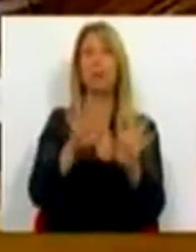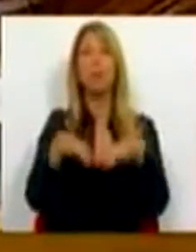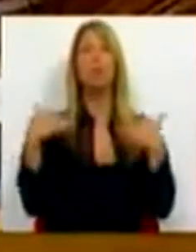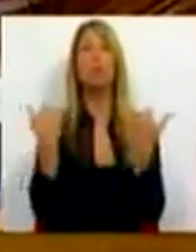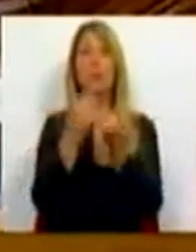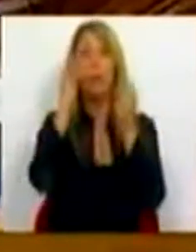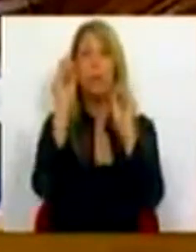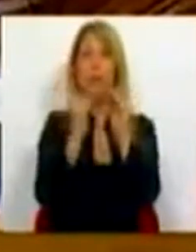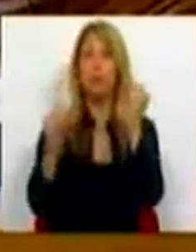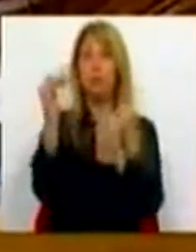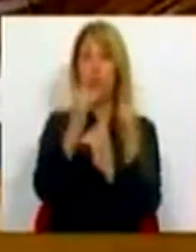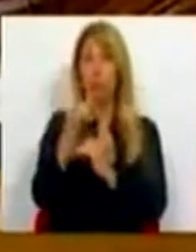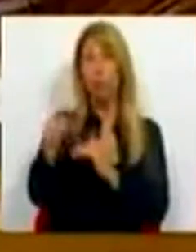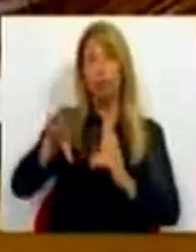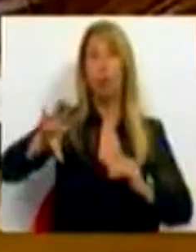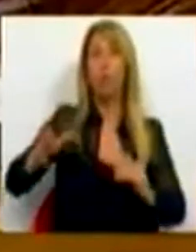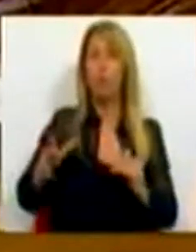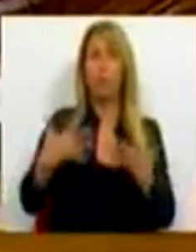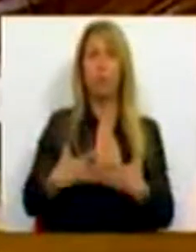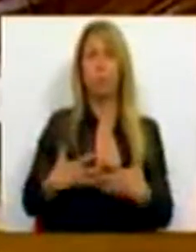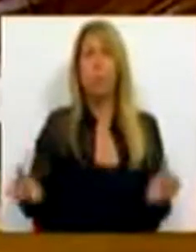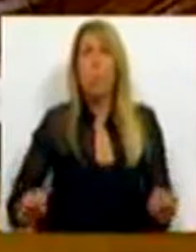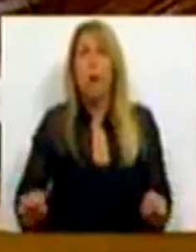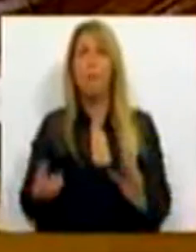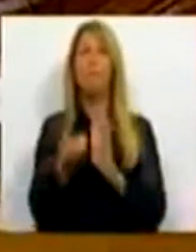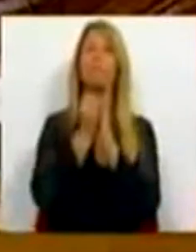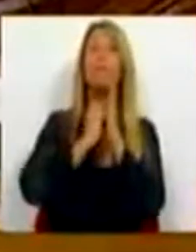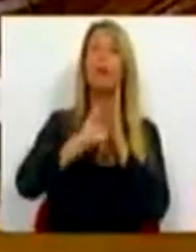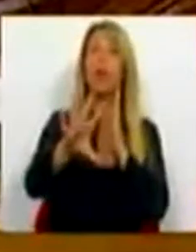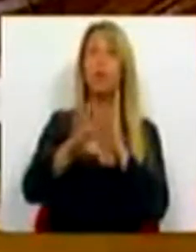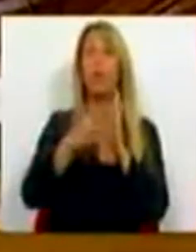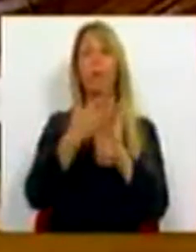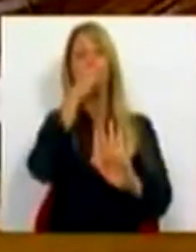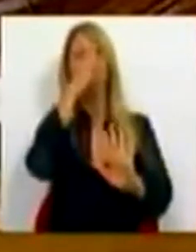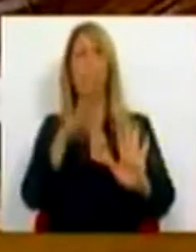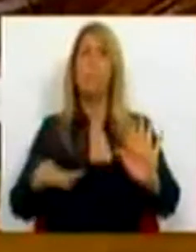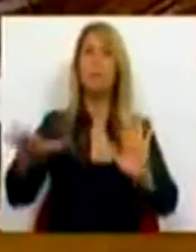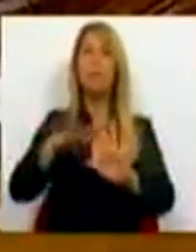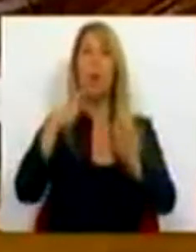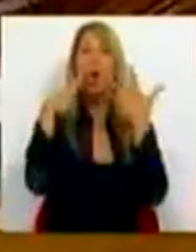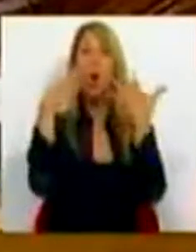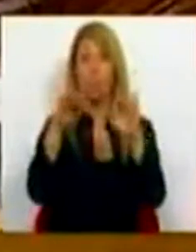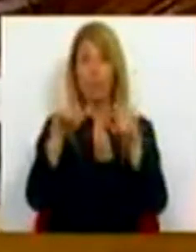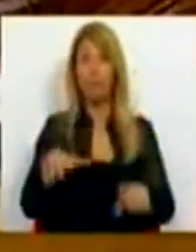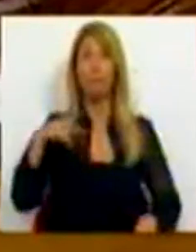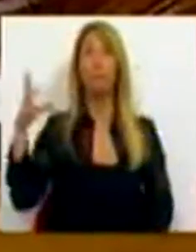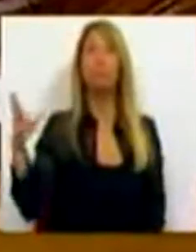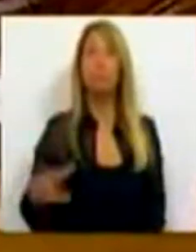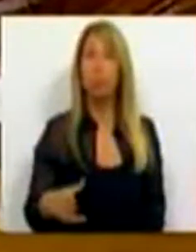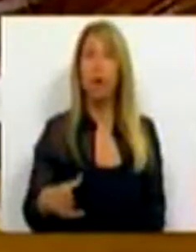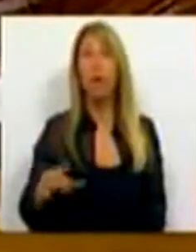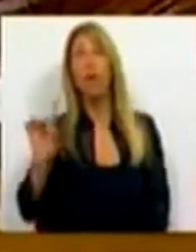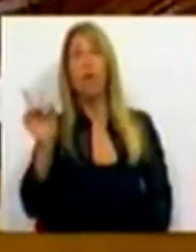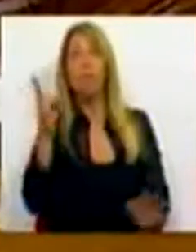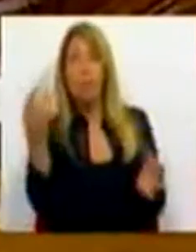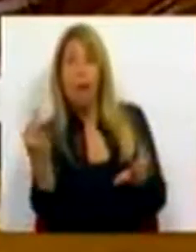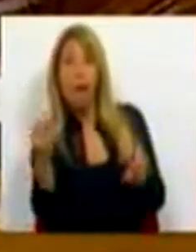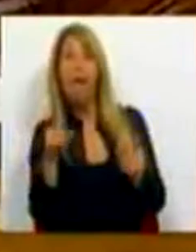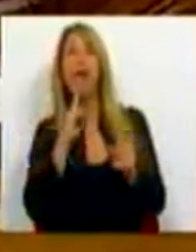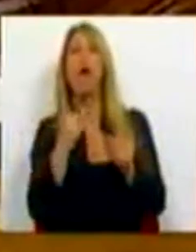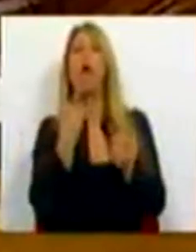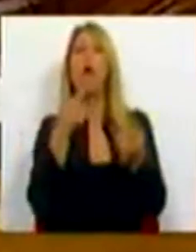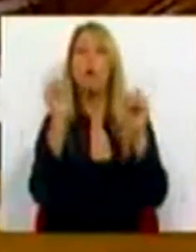superior no nosso país. É inequívoco. A devolução de um estado de normalidade a Portugal pressupõe o retomar de um